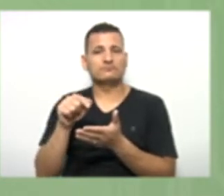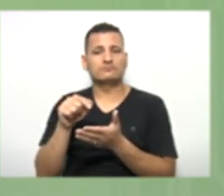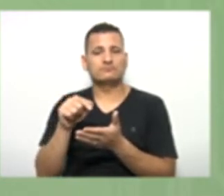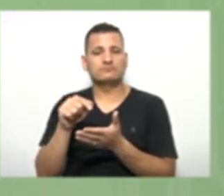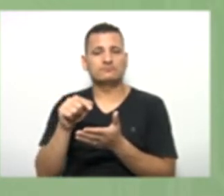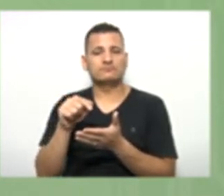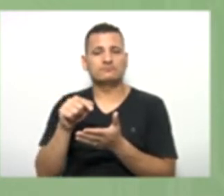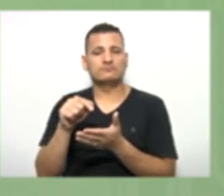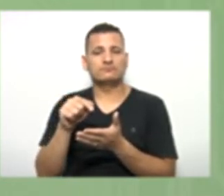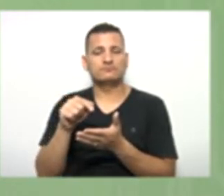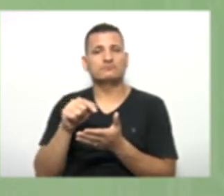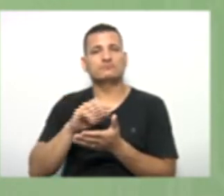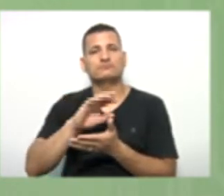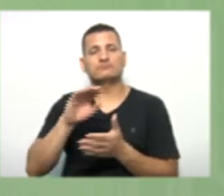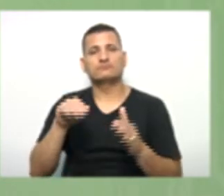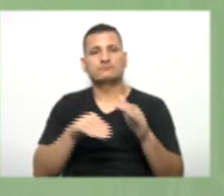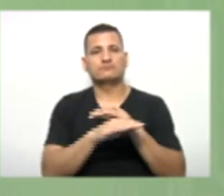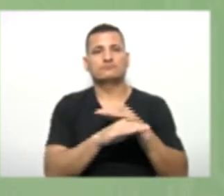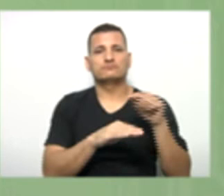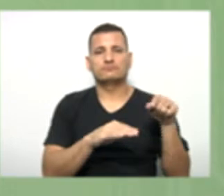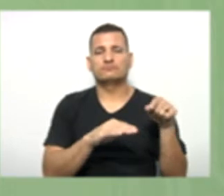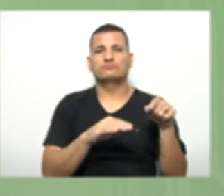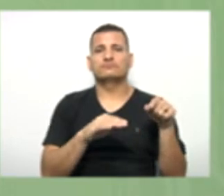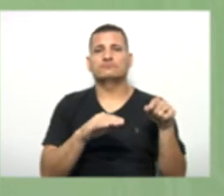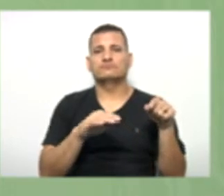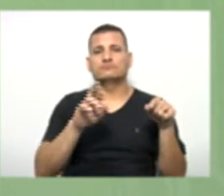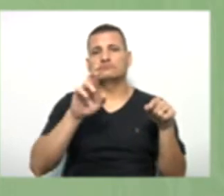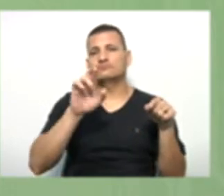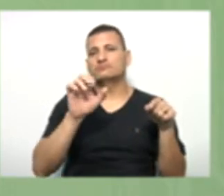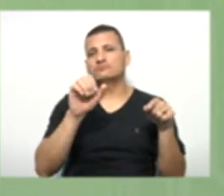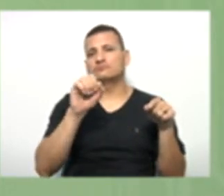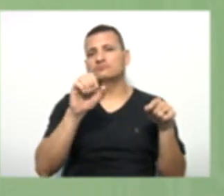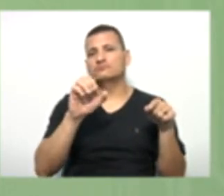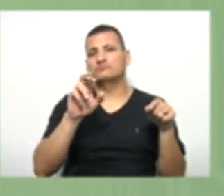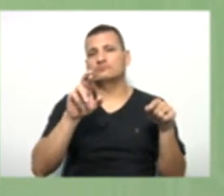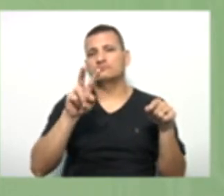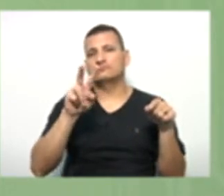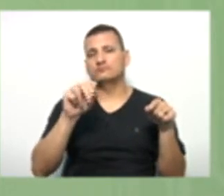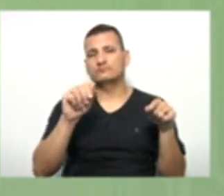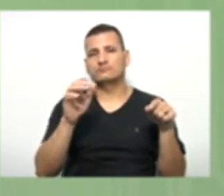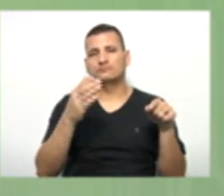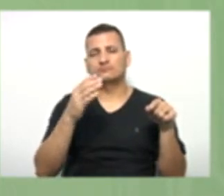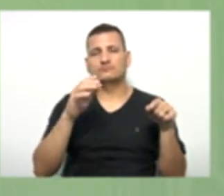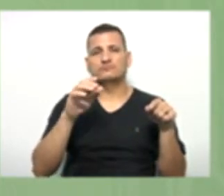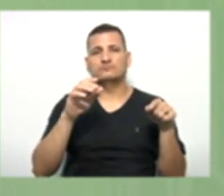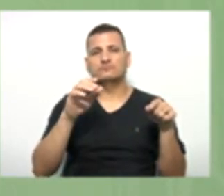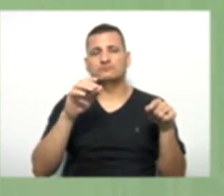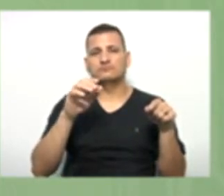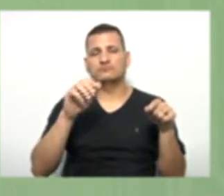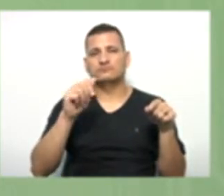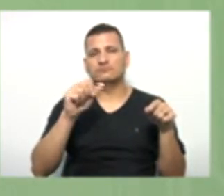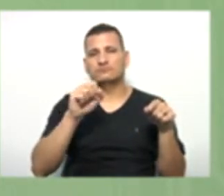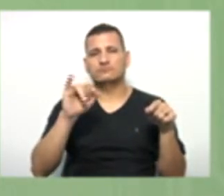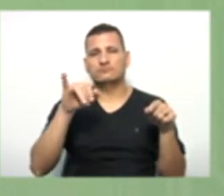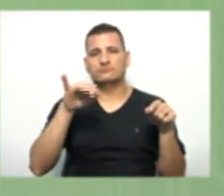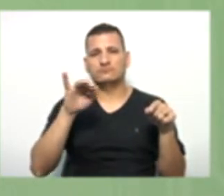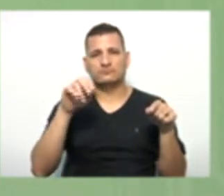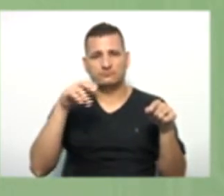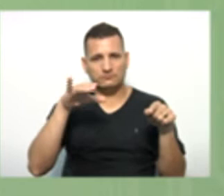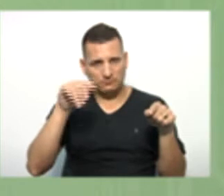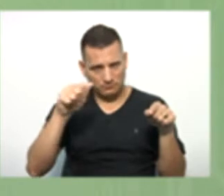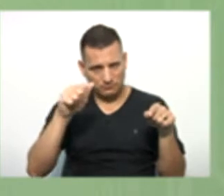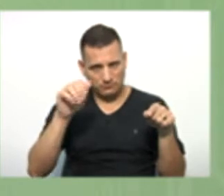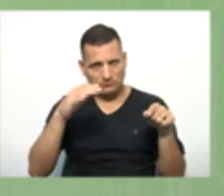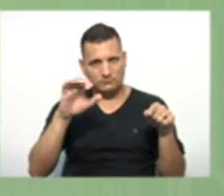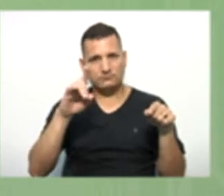lá na conta do patrimônio líquido, que é chamado de reserva de assistência técnica, educacional e social,